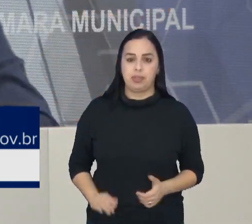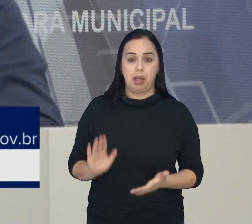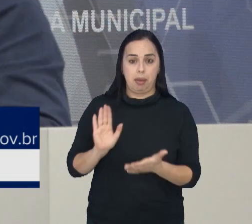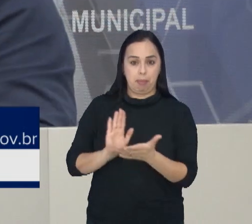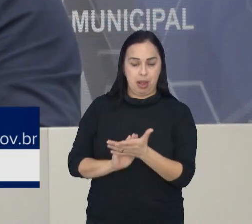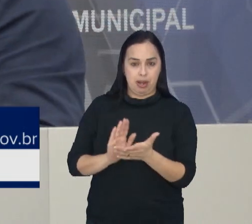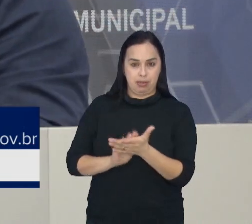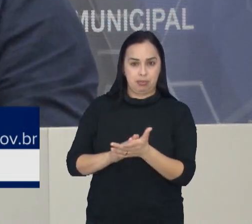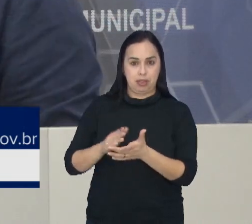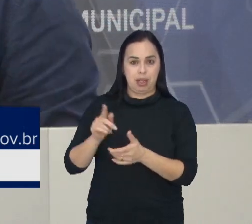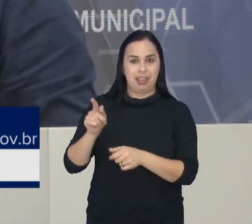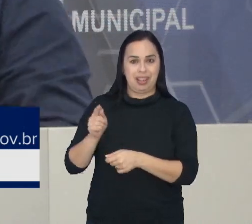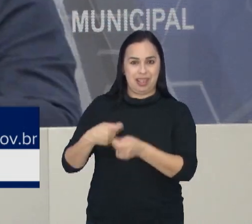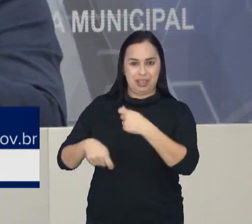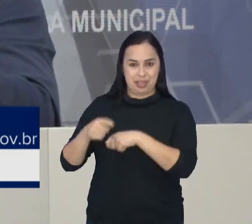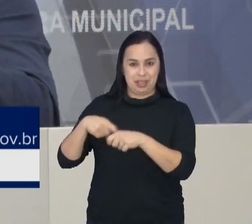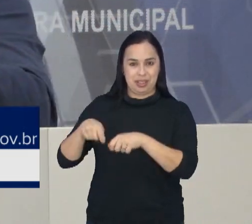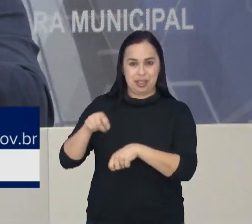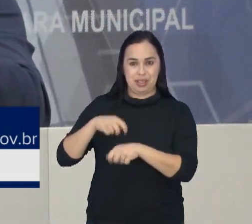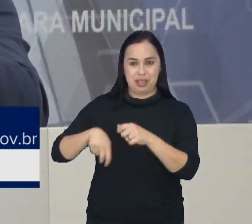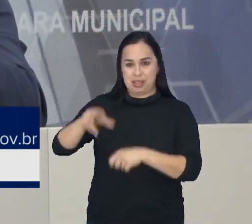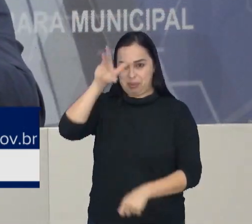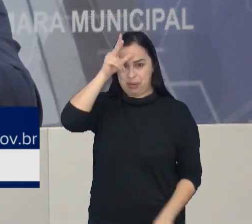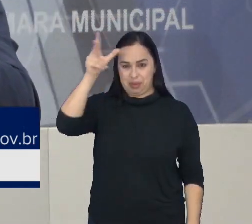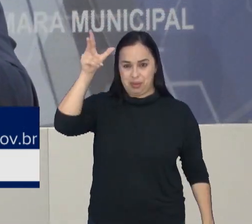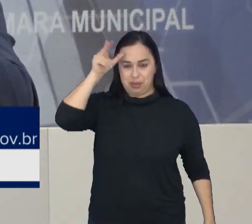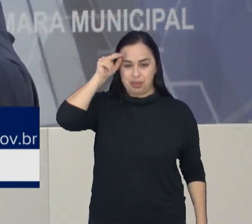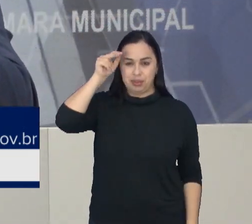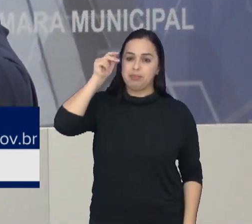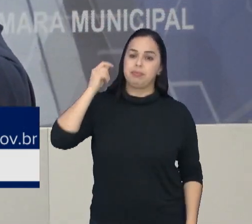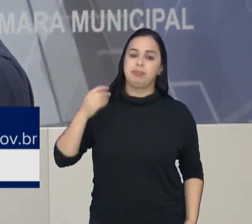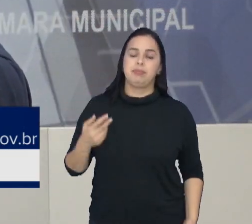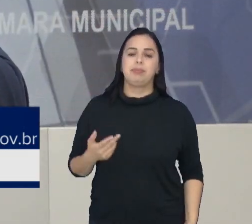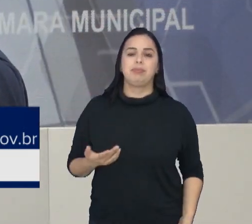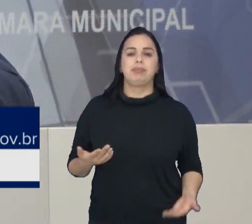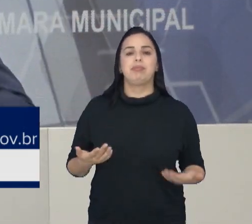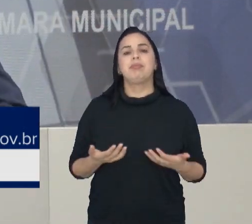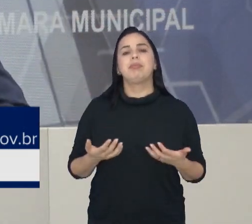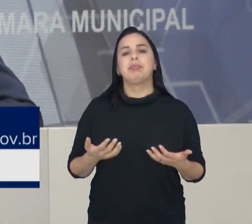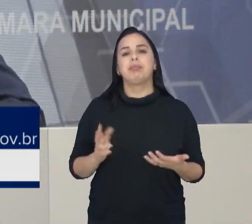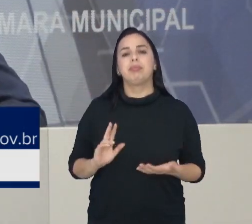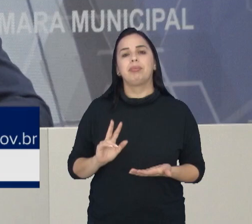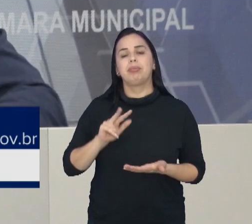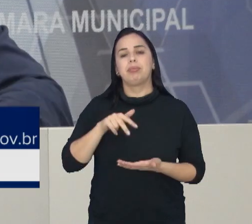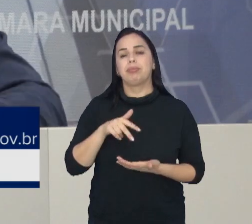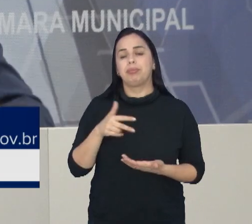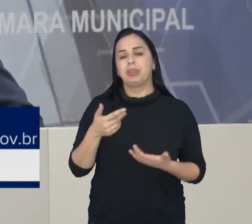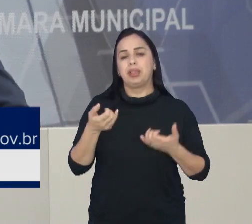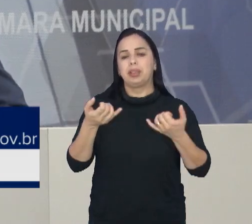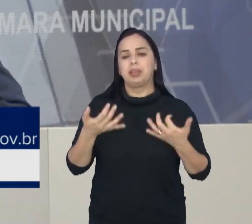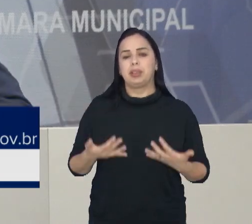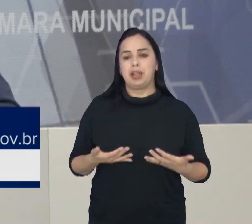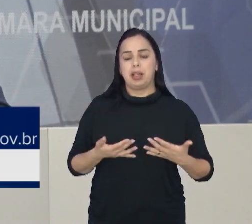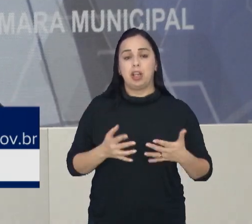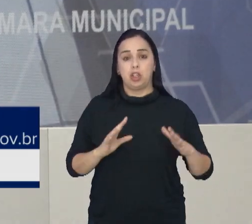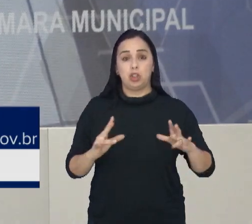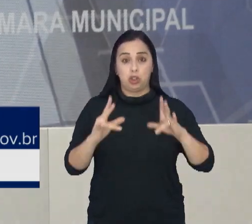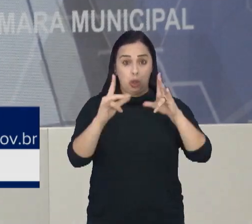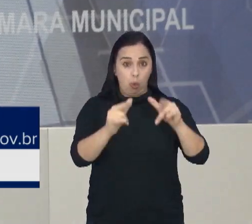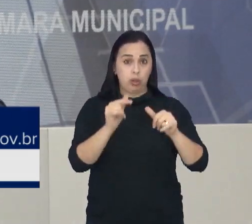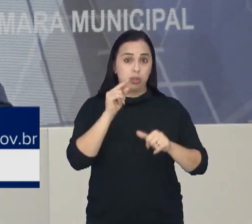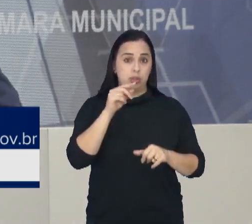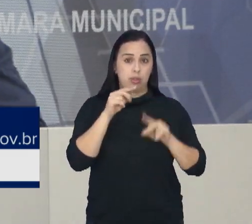parabenizar a gestão municipal, e aqui eu quero levantar todos os servidores da